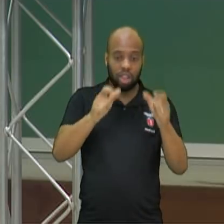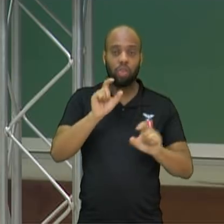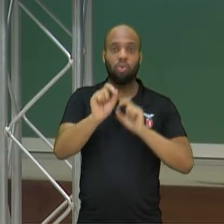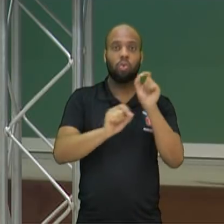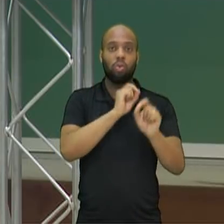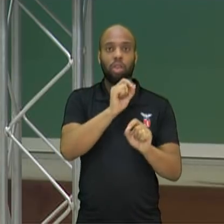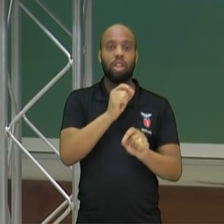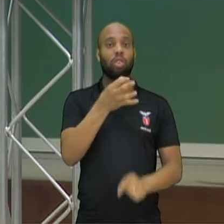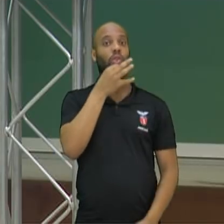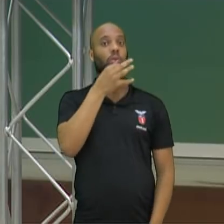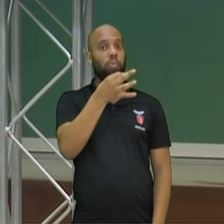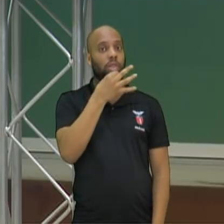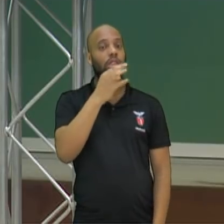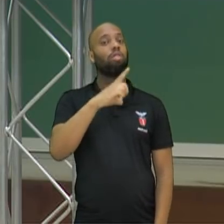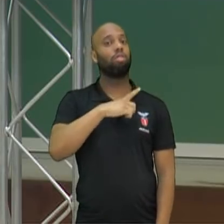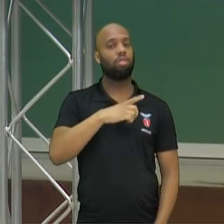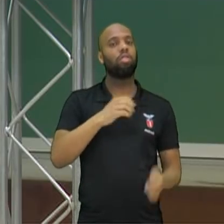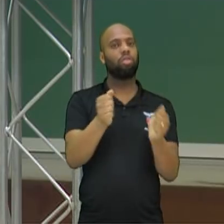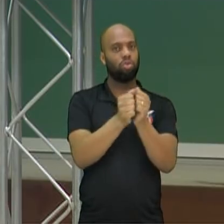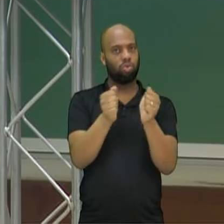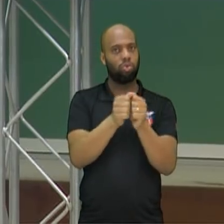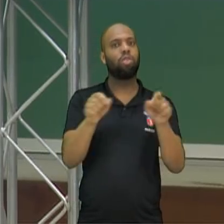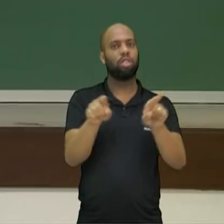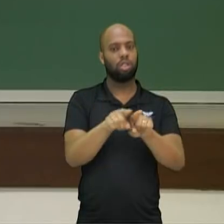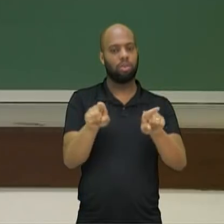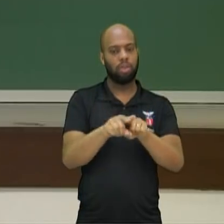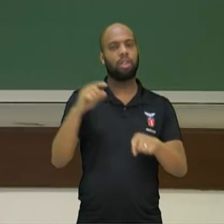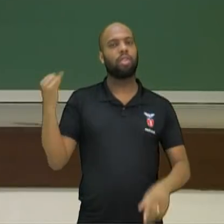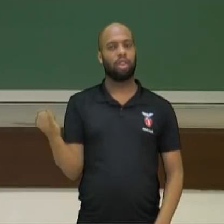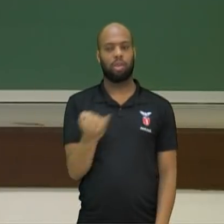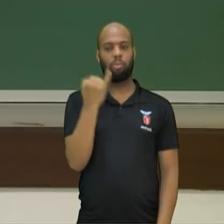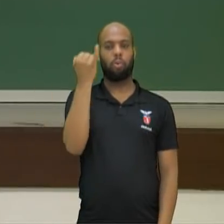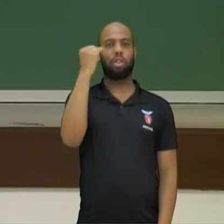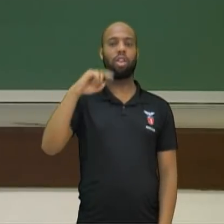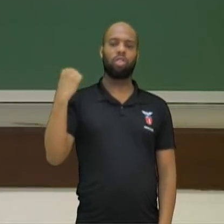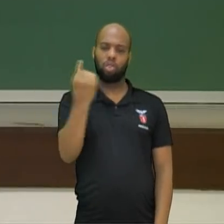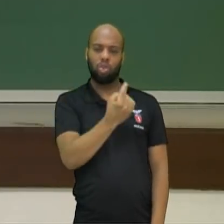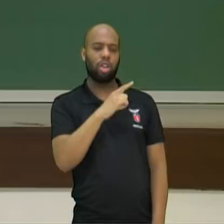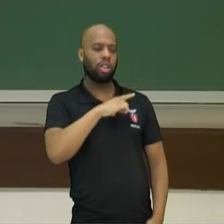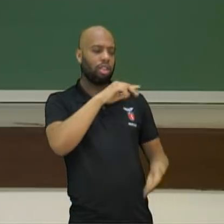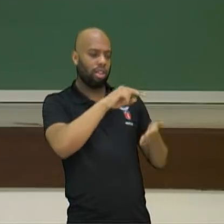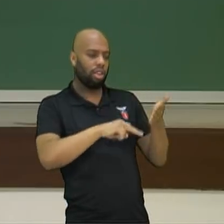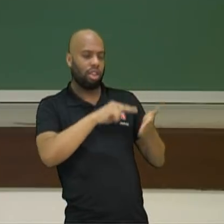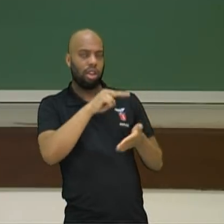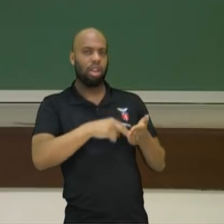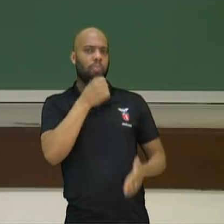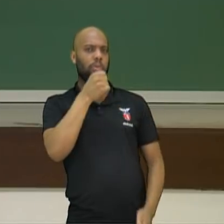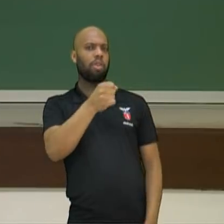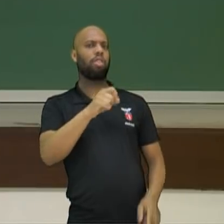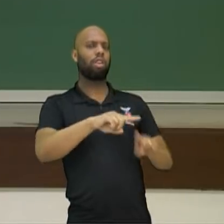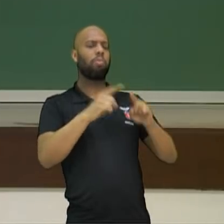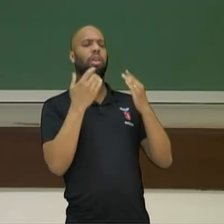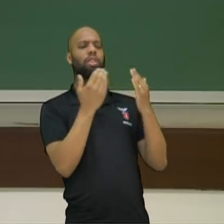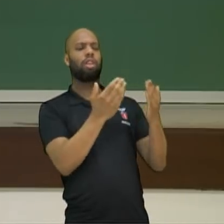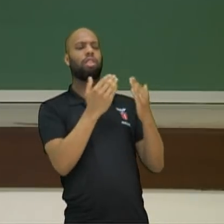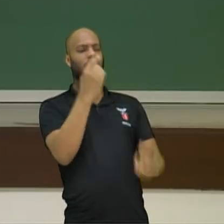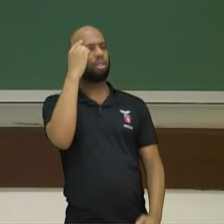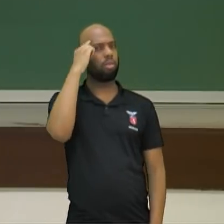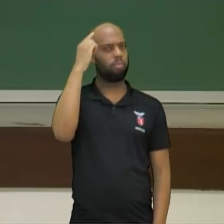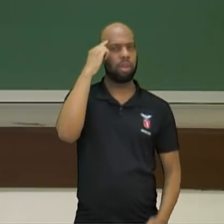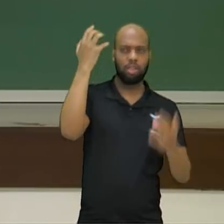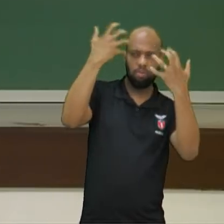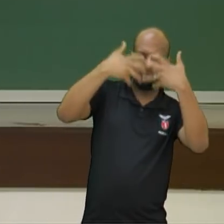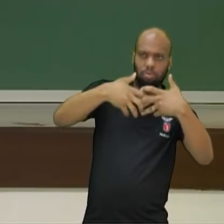a opinião. Muito importante, gente. Nós temos que ler uma reportagem, pensar,